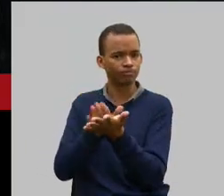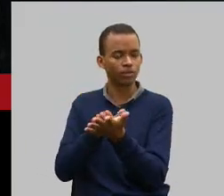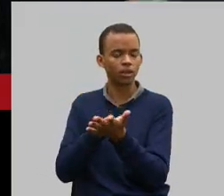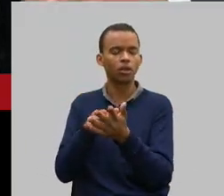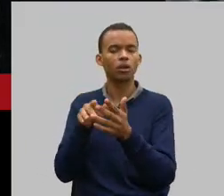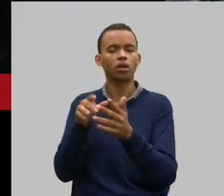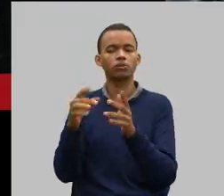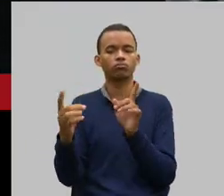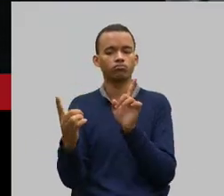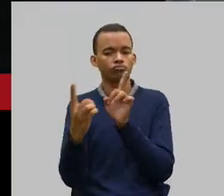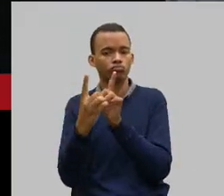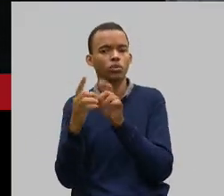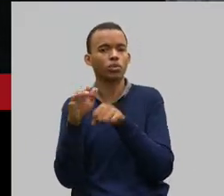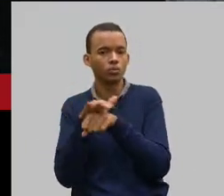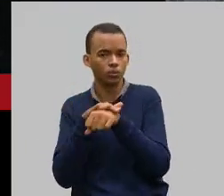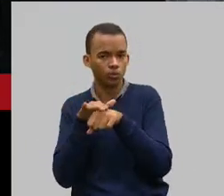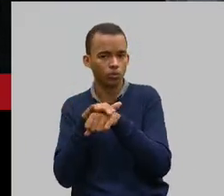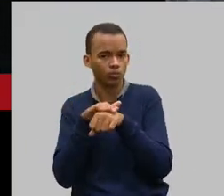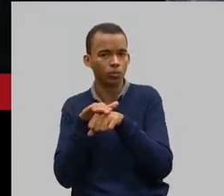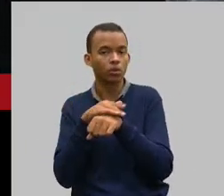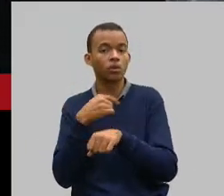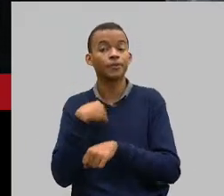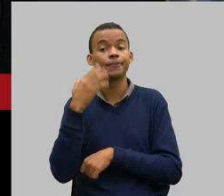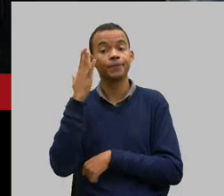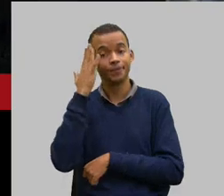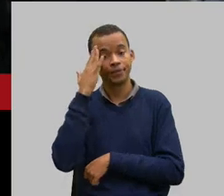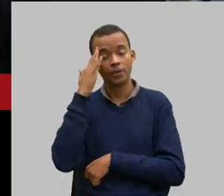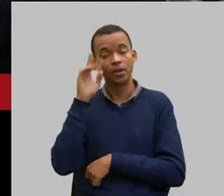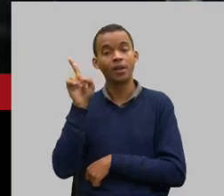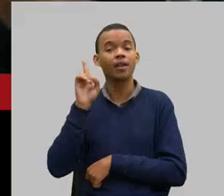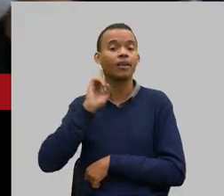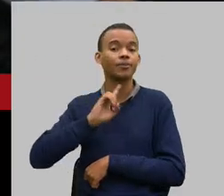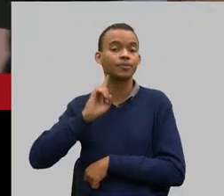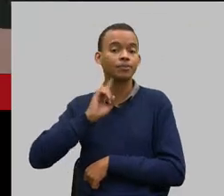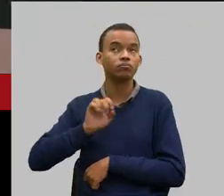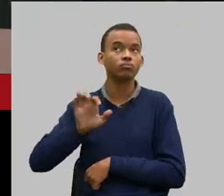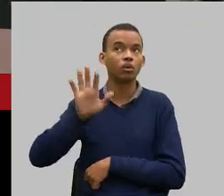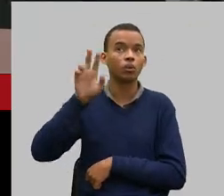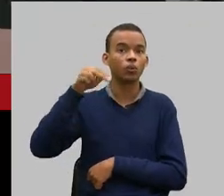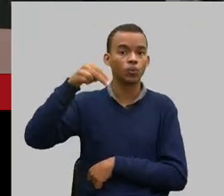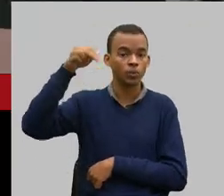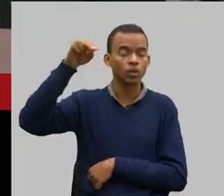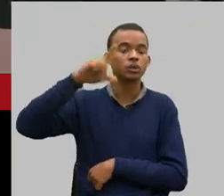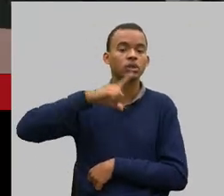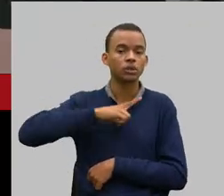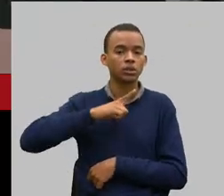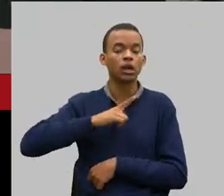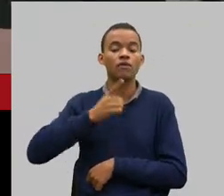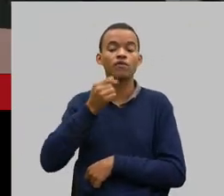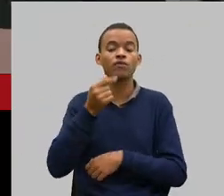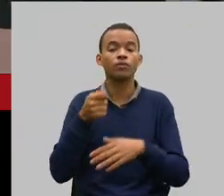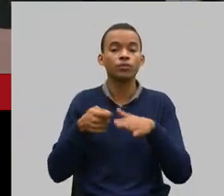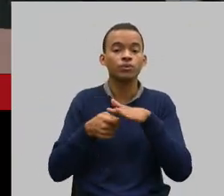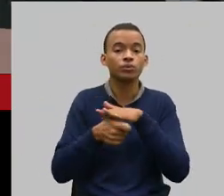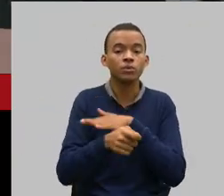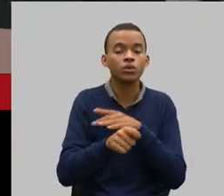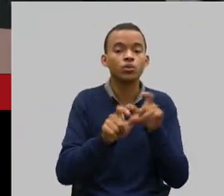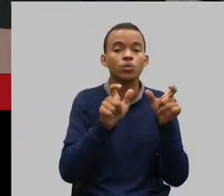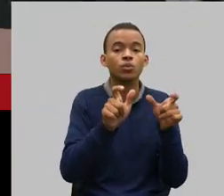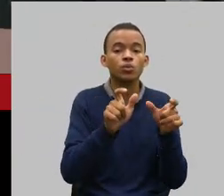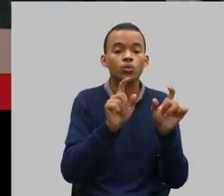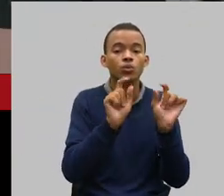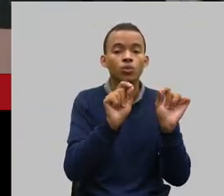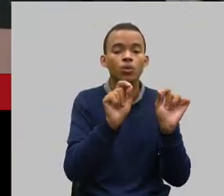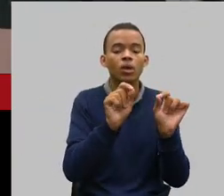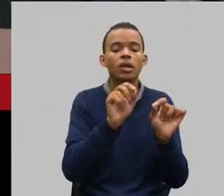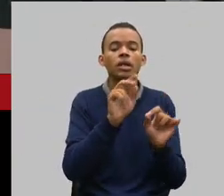eh eh no nordeste ele tem investido em hidrogênio Verde também quero entender Quais são as condições que